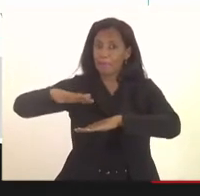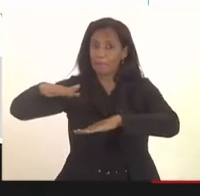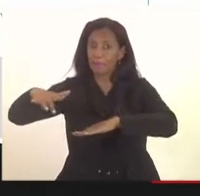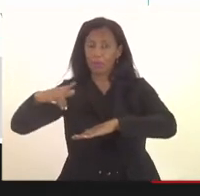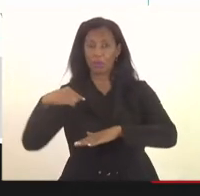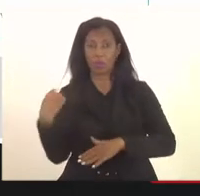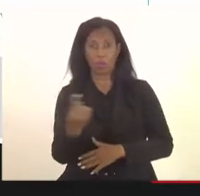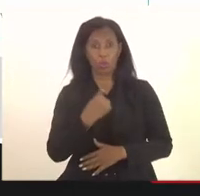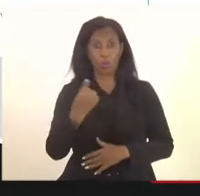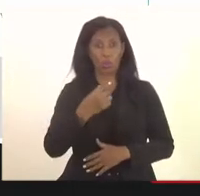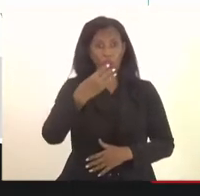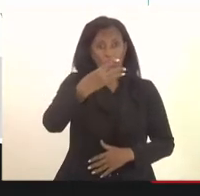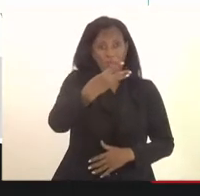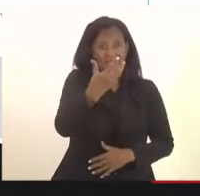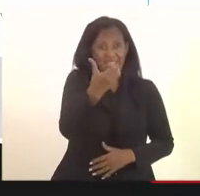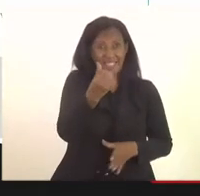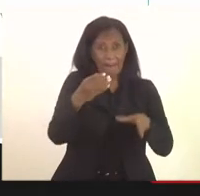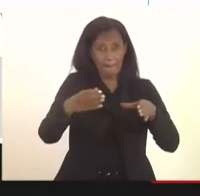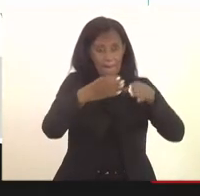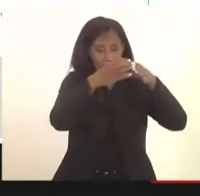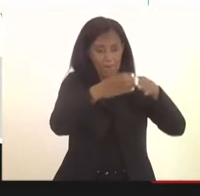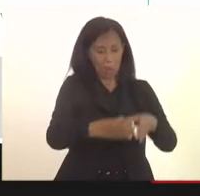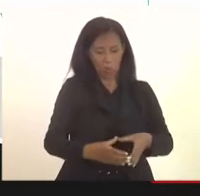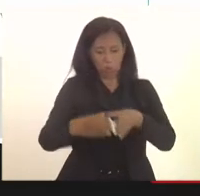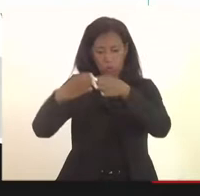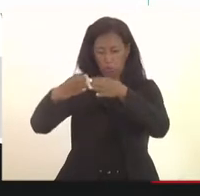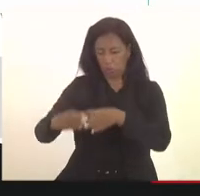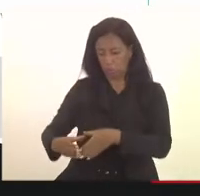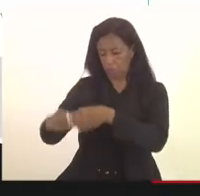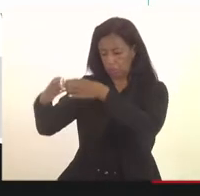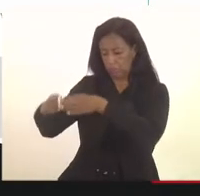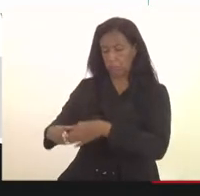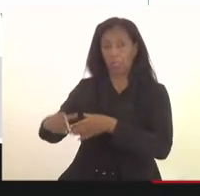nós temos 36 poços operados pela Petrobras. Okay?